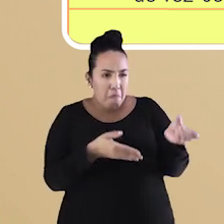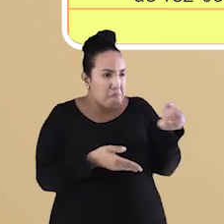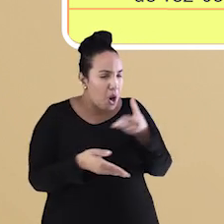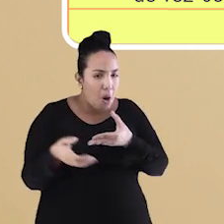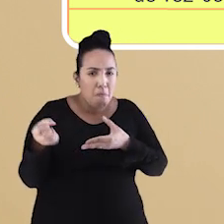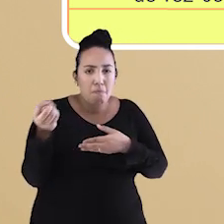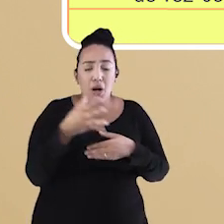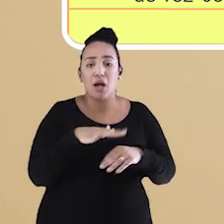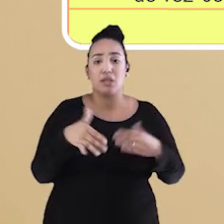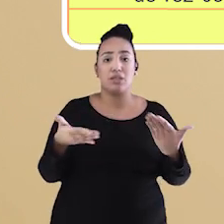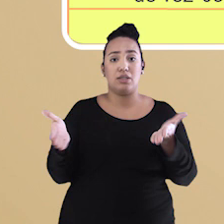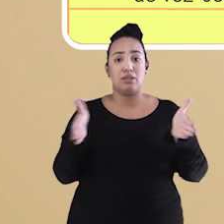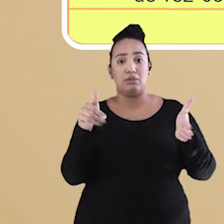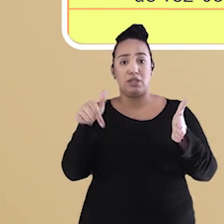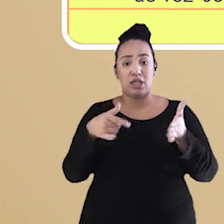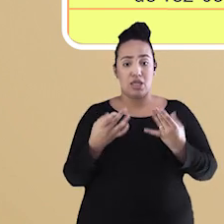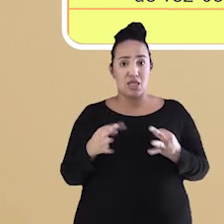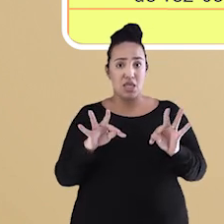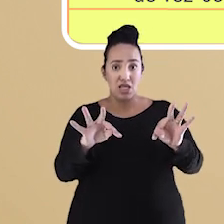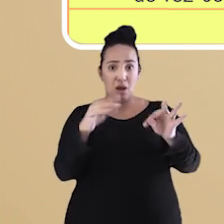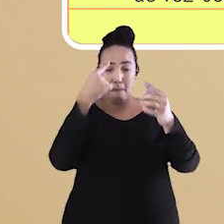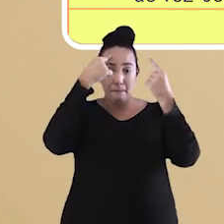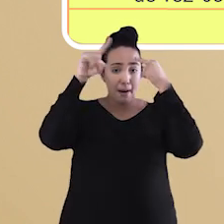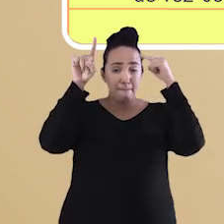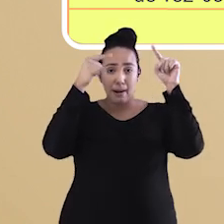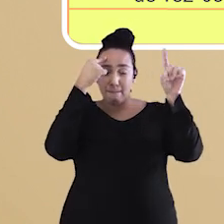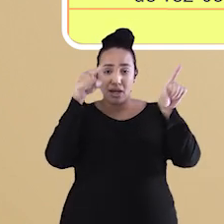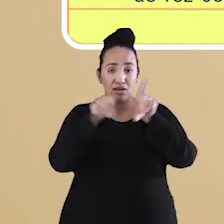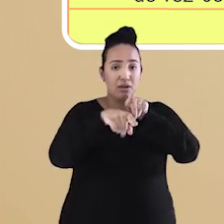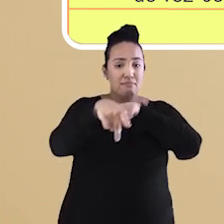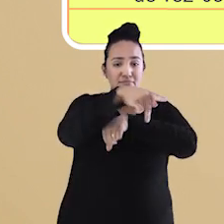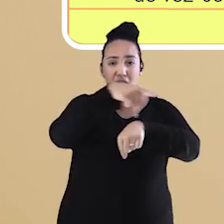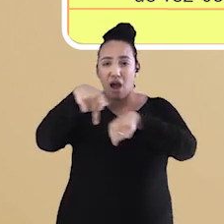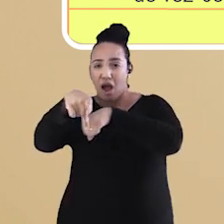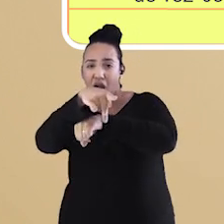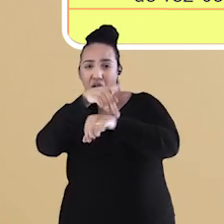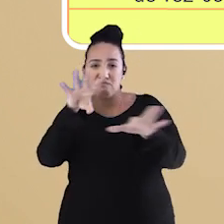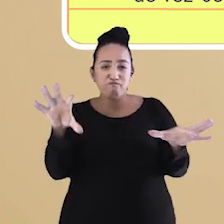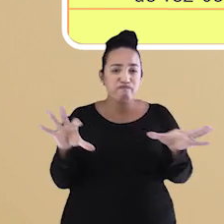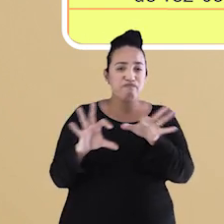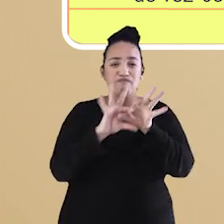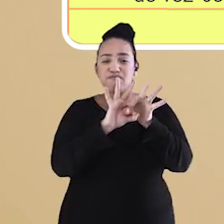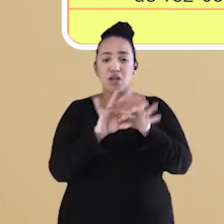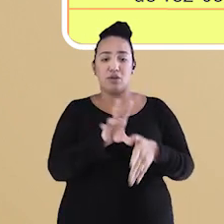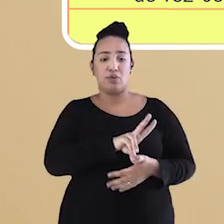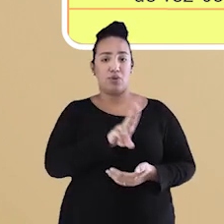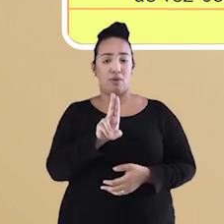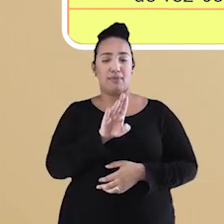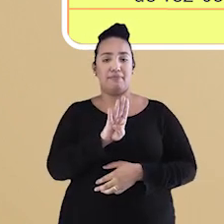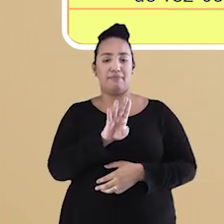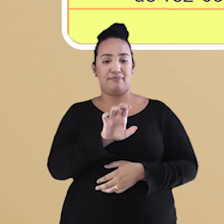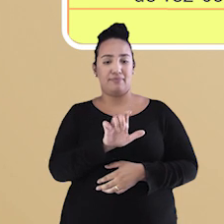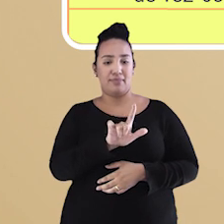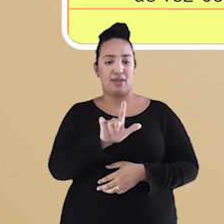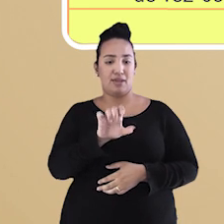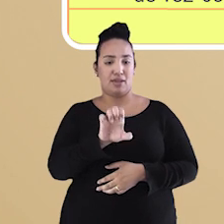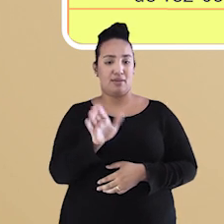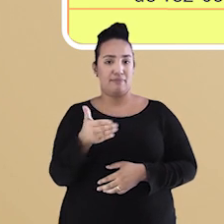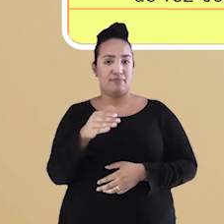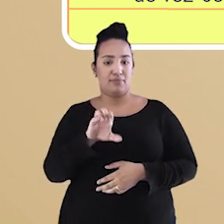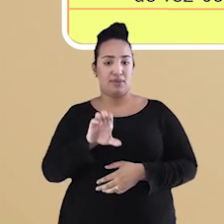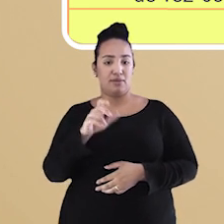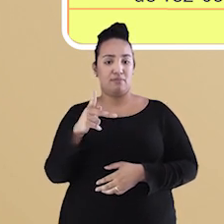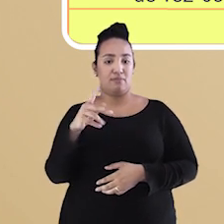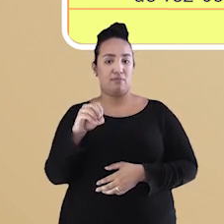modernas. E esse período de inovação tecnológica e harmonia entre os países ficou conhecido como Belle Époque. Em